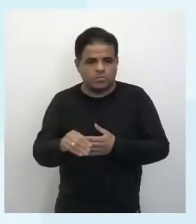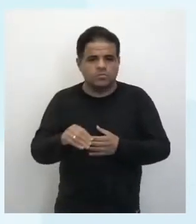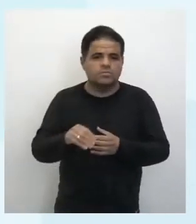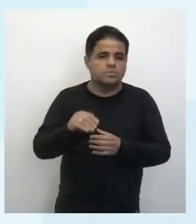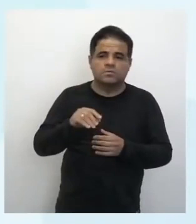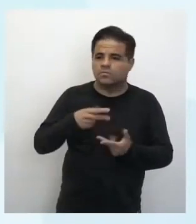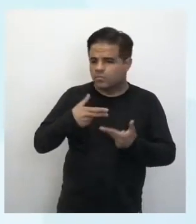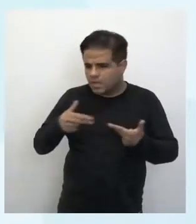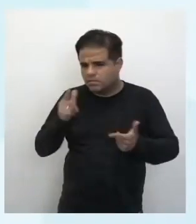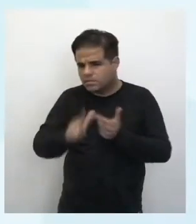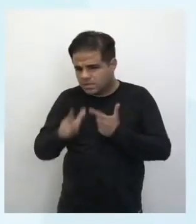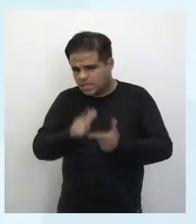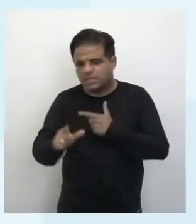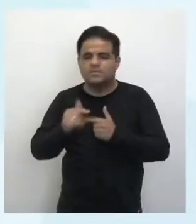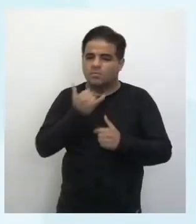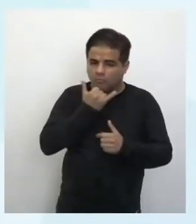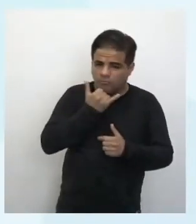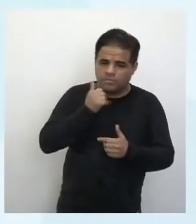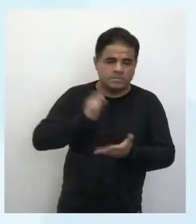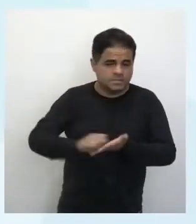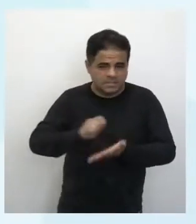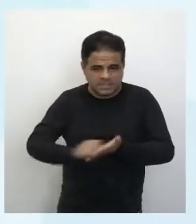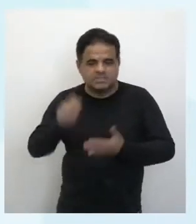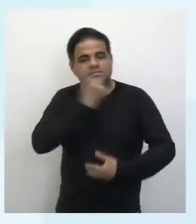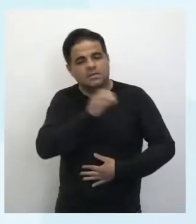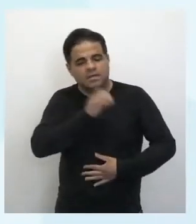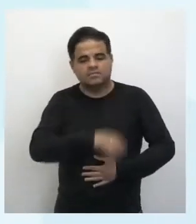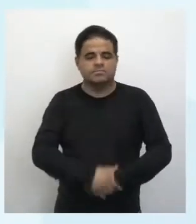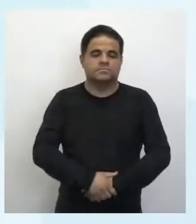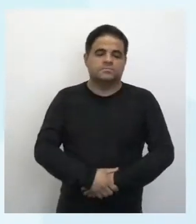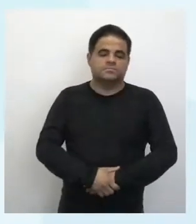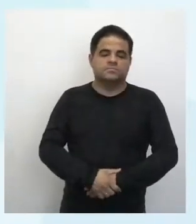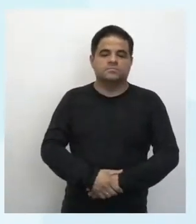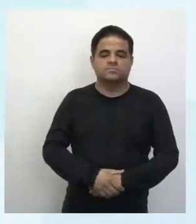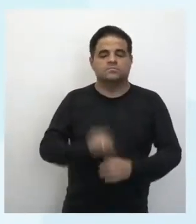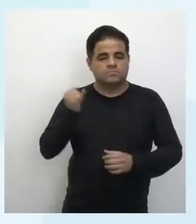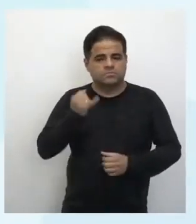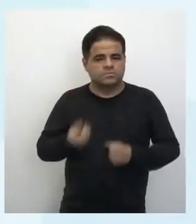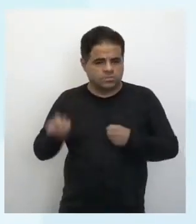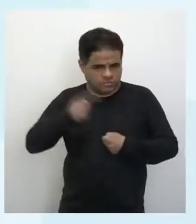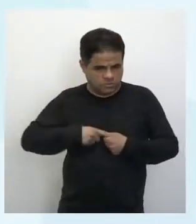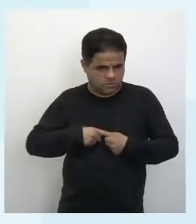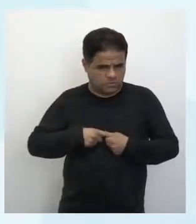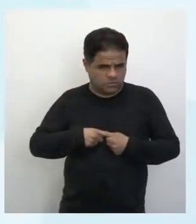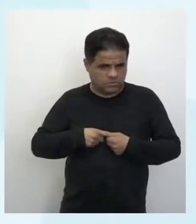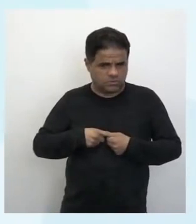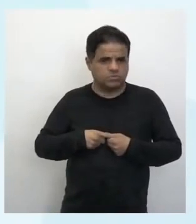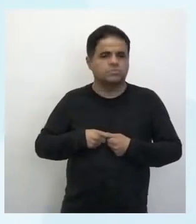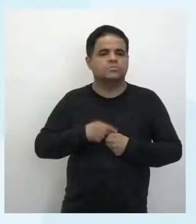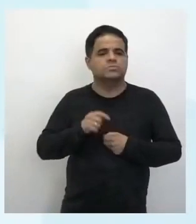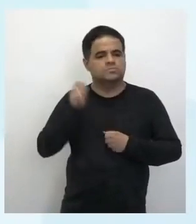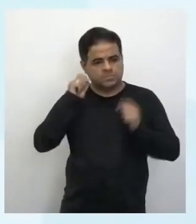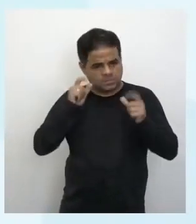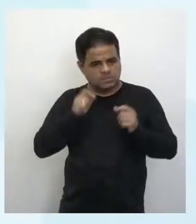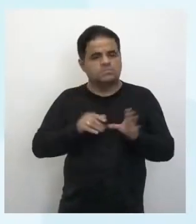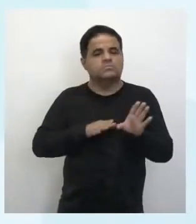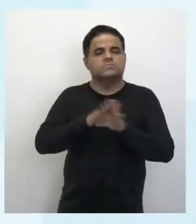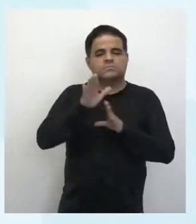M, vocês me perdoem, tá? Por gentileza. Importante o quê? Tomar a vacina? Isso, tomar a vacina.